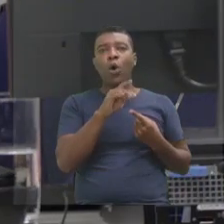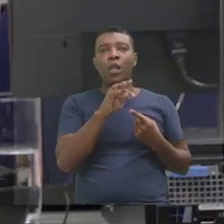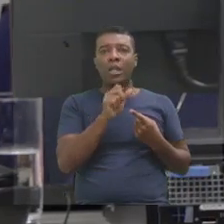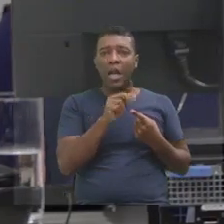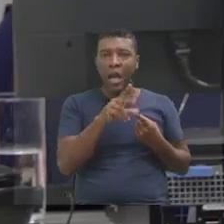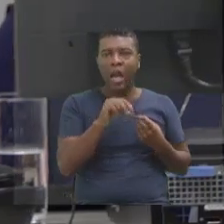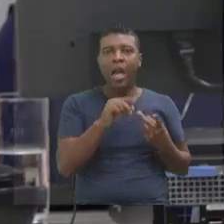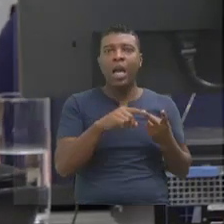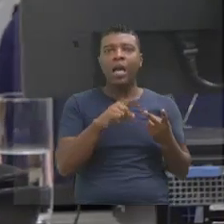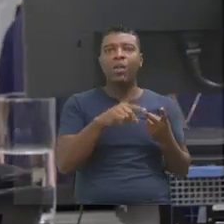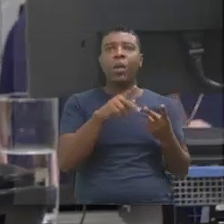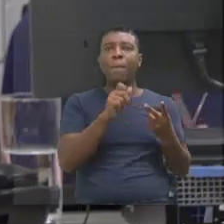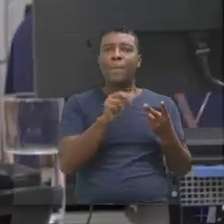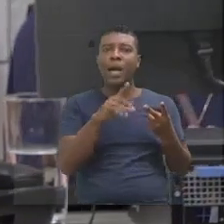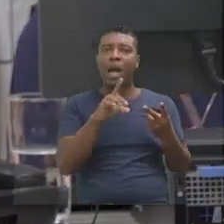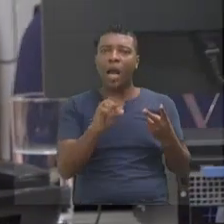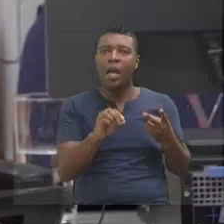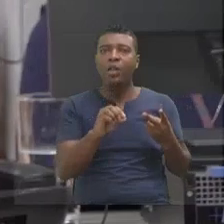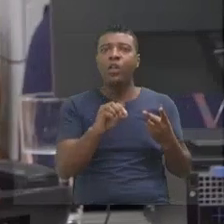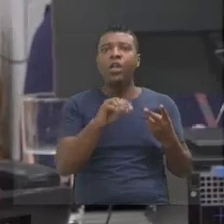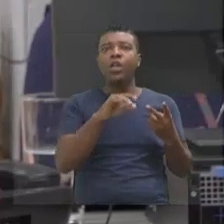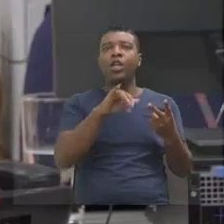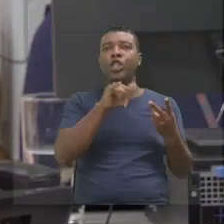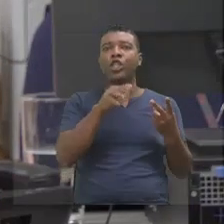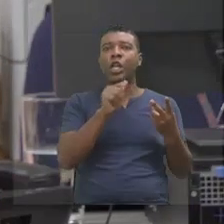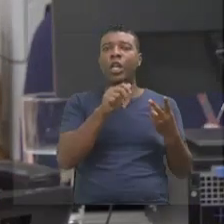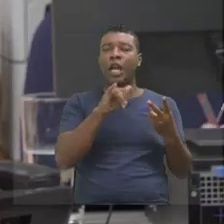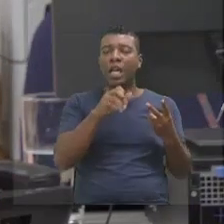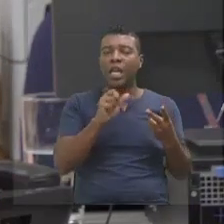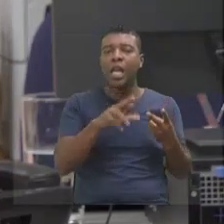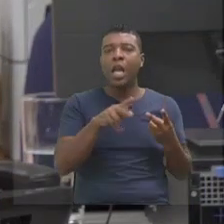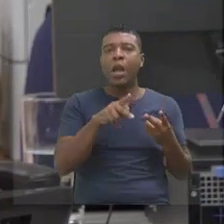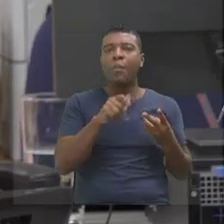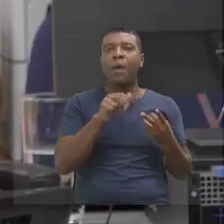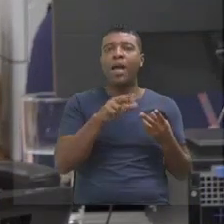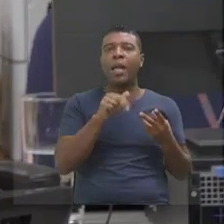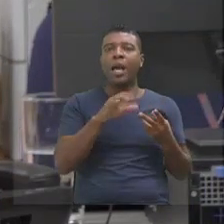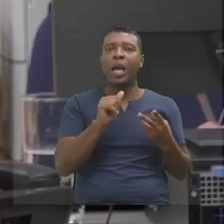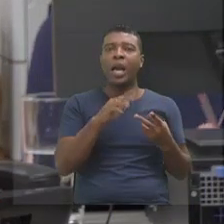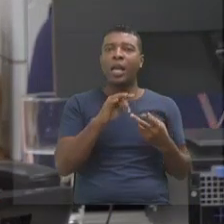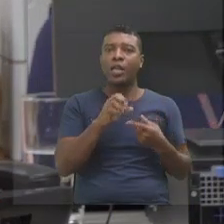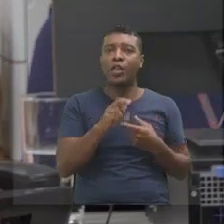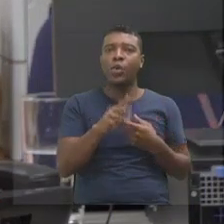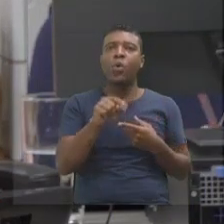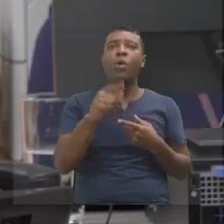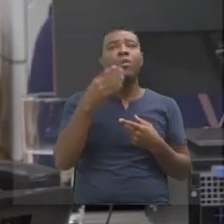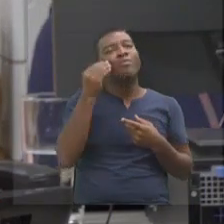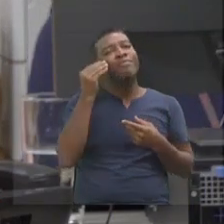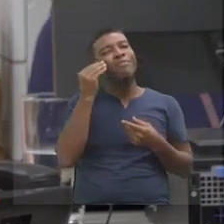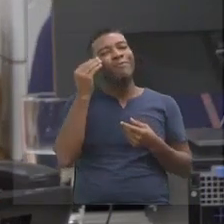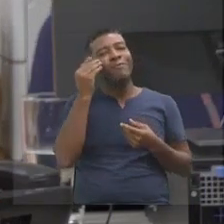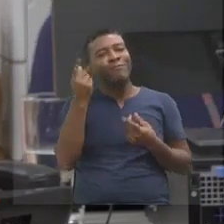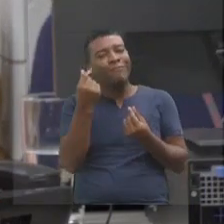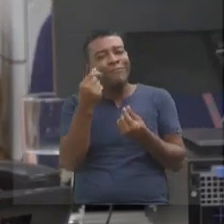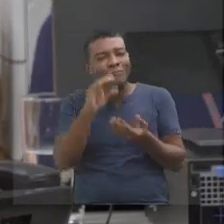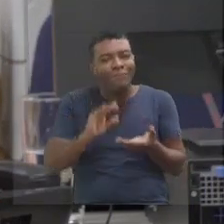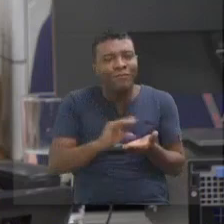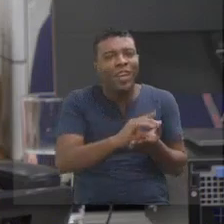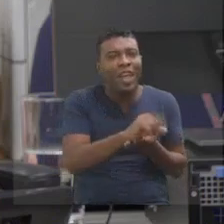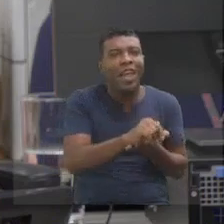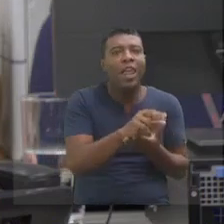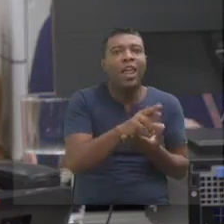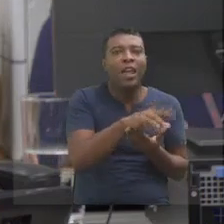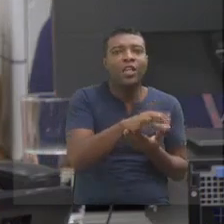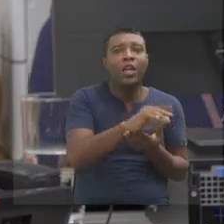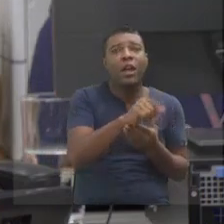Paracatu para que a gente consiga dar uma estrutura um fomento melhor para atender a ortopedia nessas micos né a